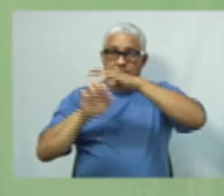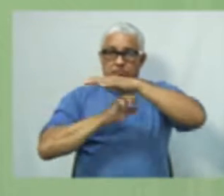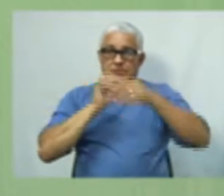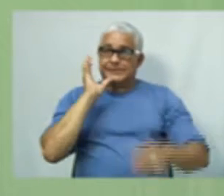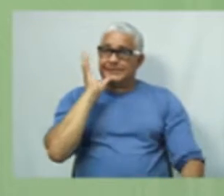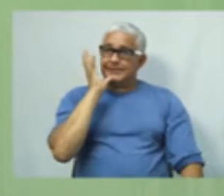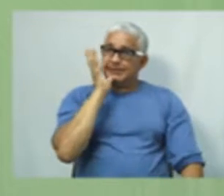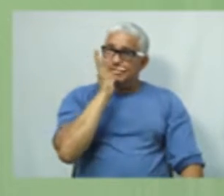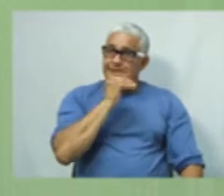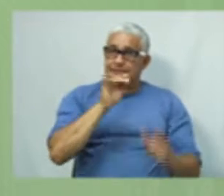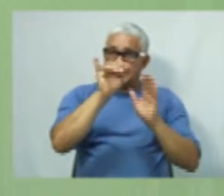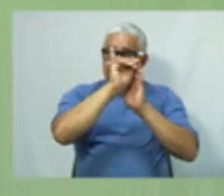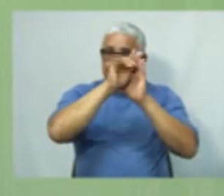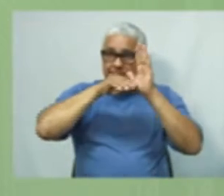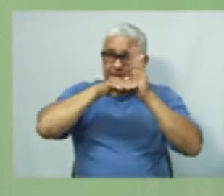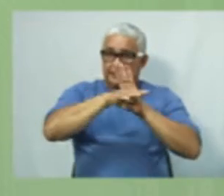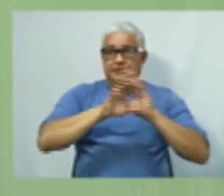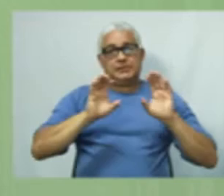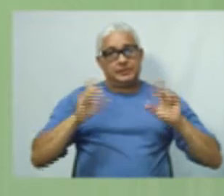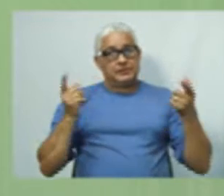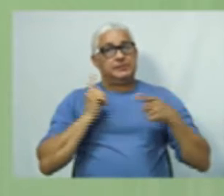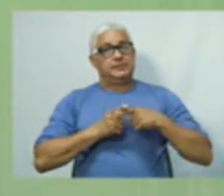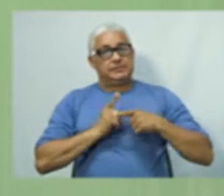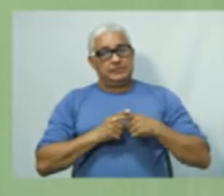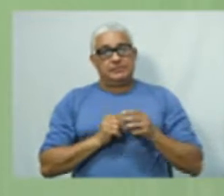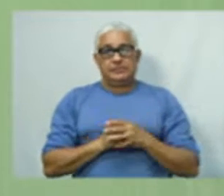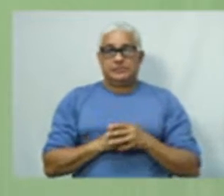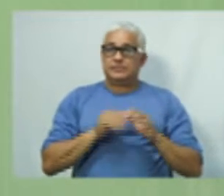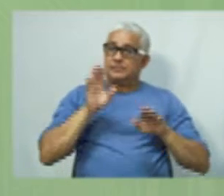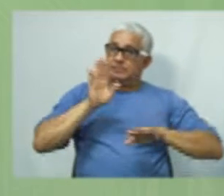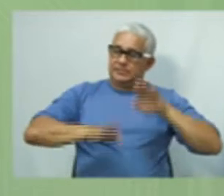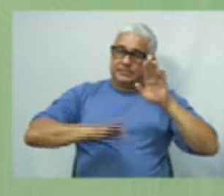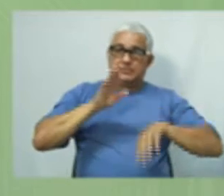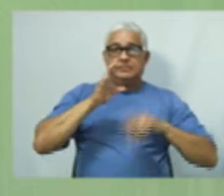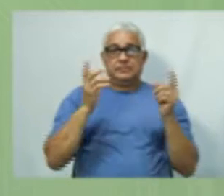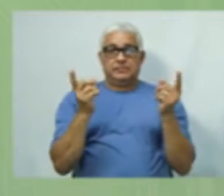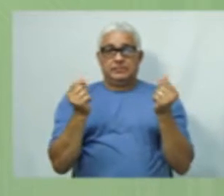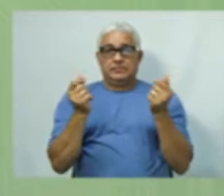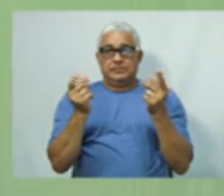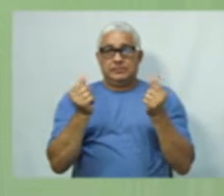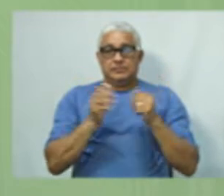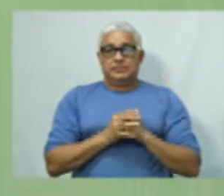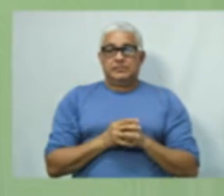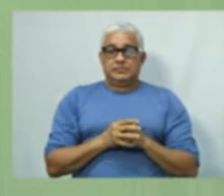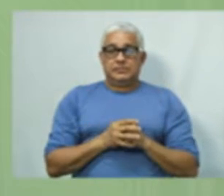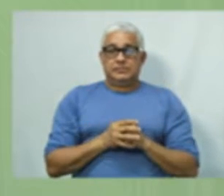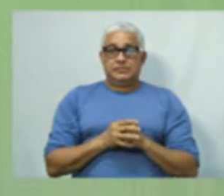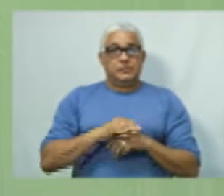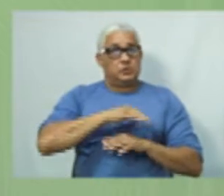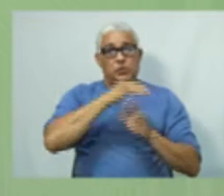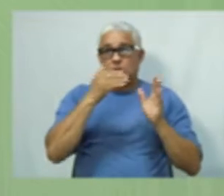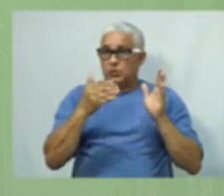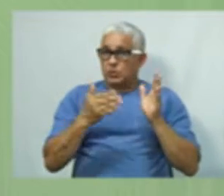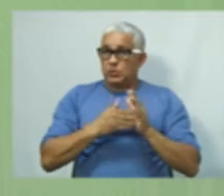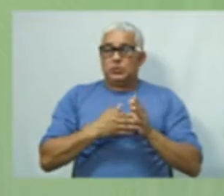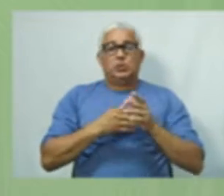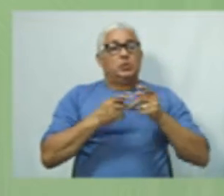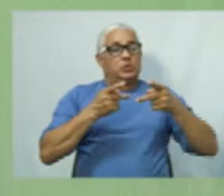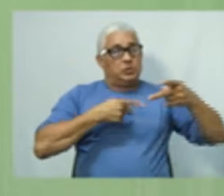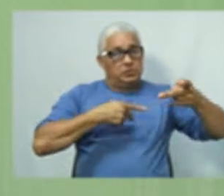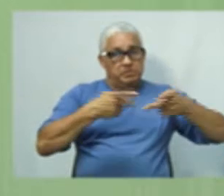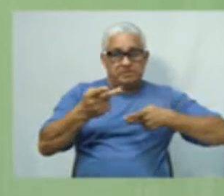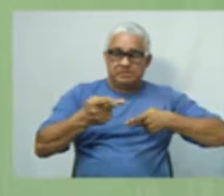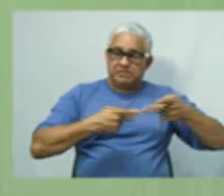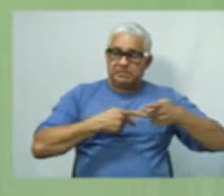ser implementadas. Claro, porque ela depende de recursos. Então, tudo aquilo ali que eu planejo, eu tenho que